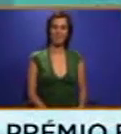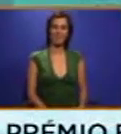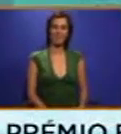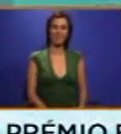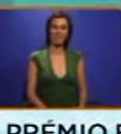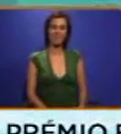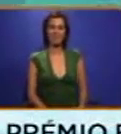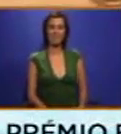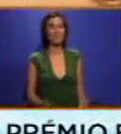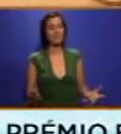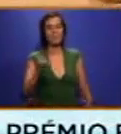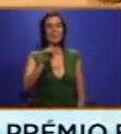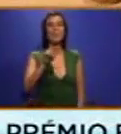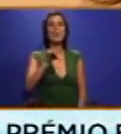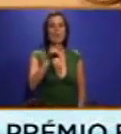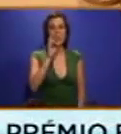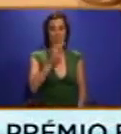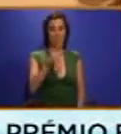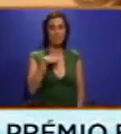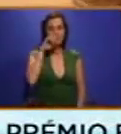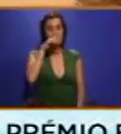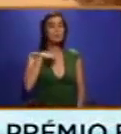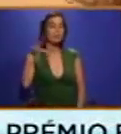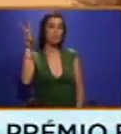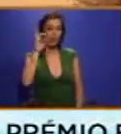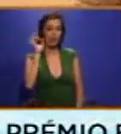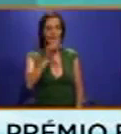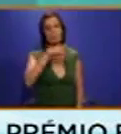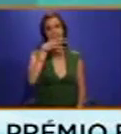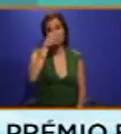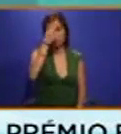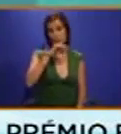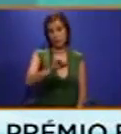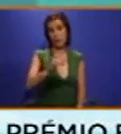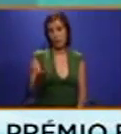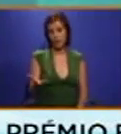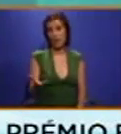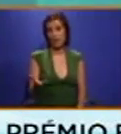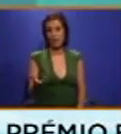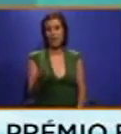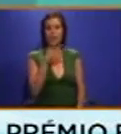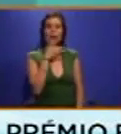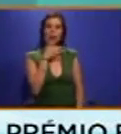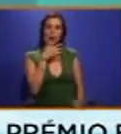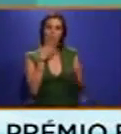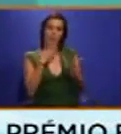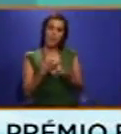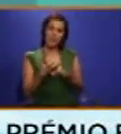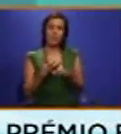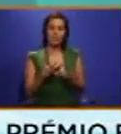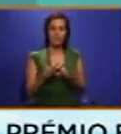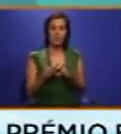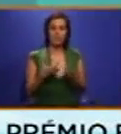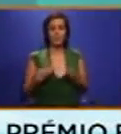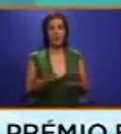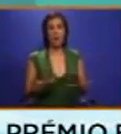ISO Lúcia a Lúcia e ouvimos aqui a sua história eh com menos cor digamos assim do que a